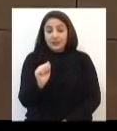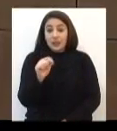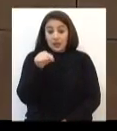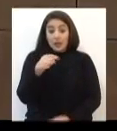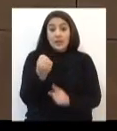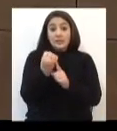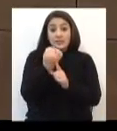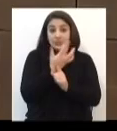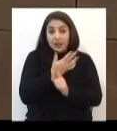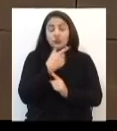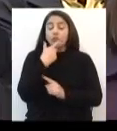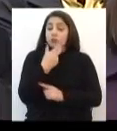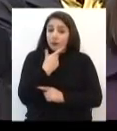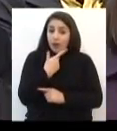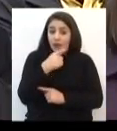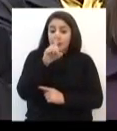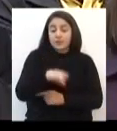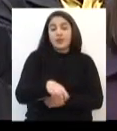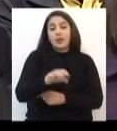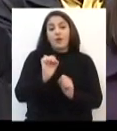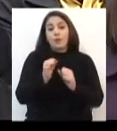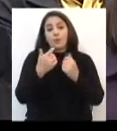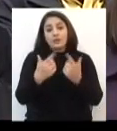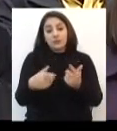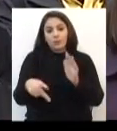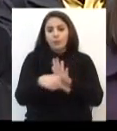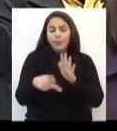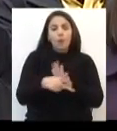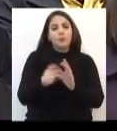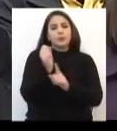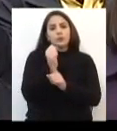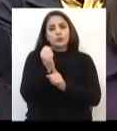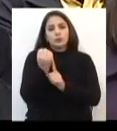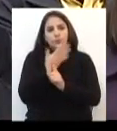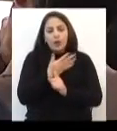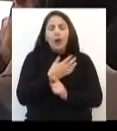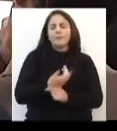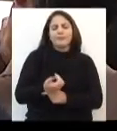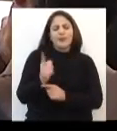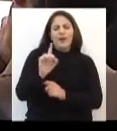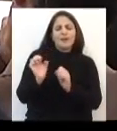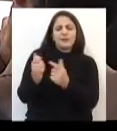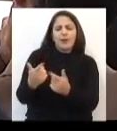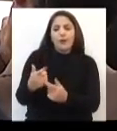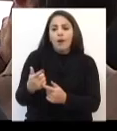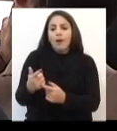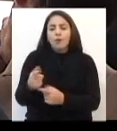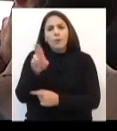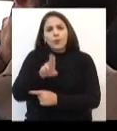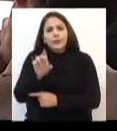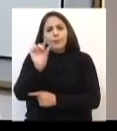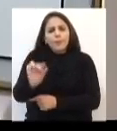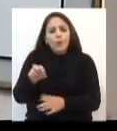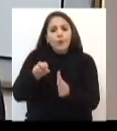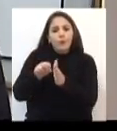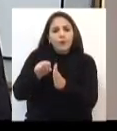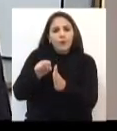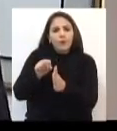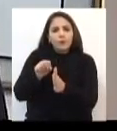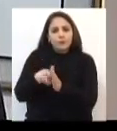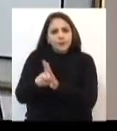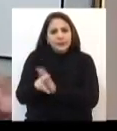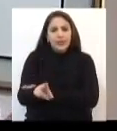mas sustentabilidade não é uma ação, vamos usar menos veneno na lavoura, vamos poluir menos, não é isso. Vamos